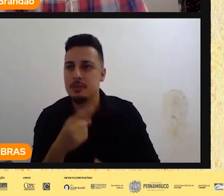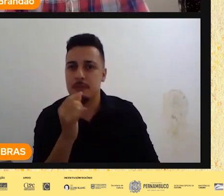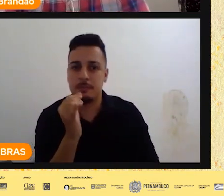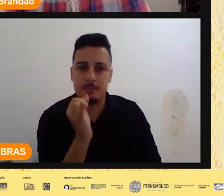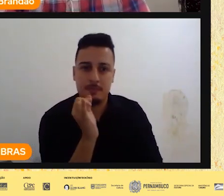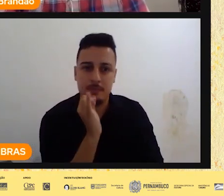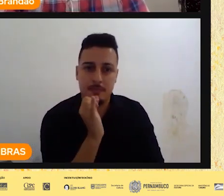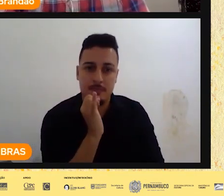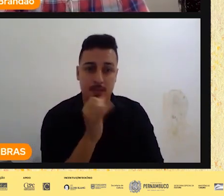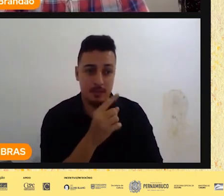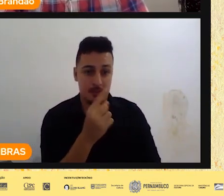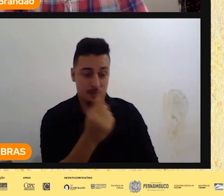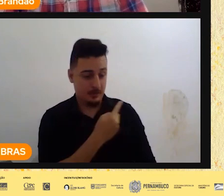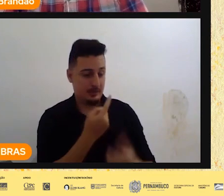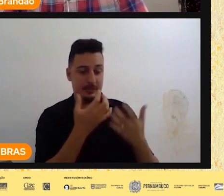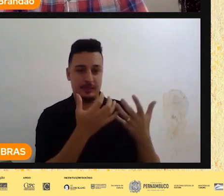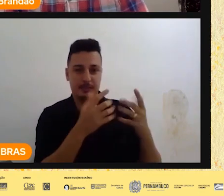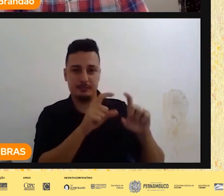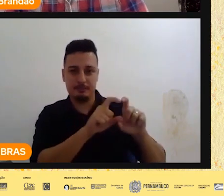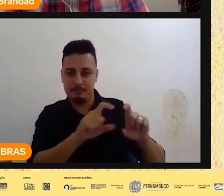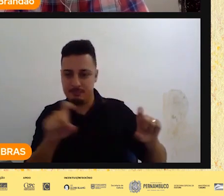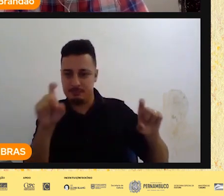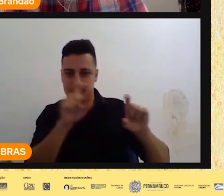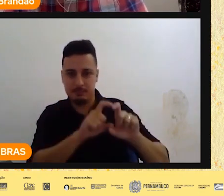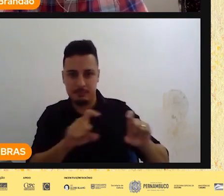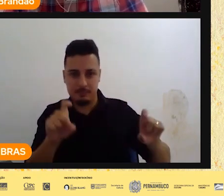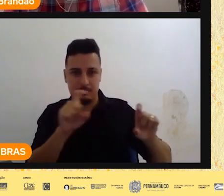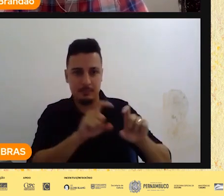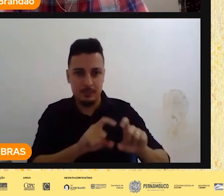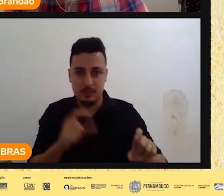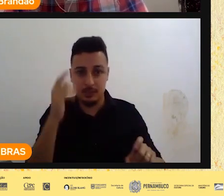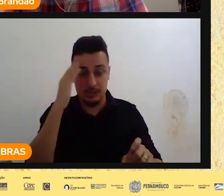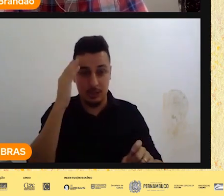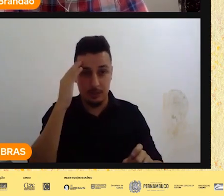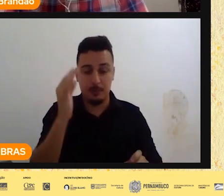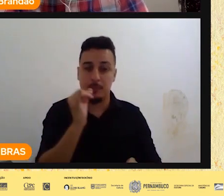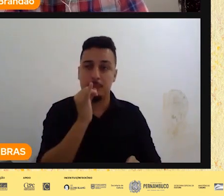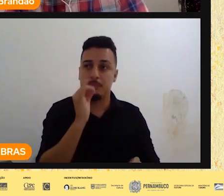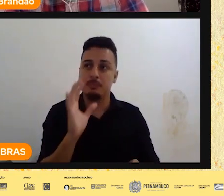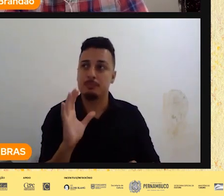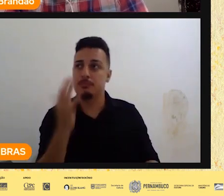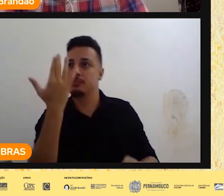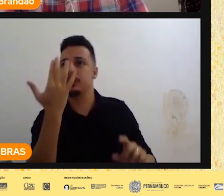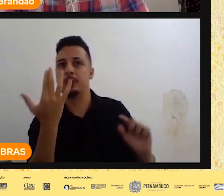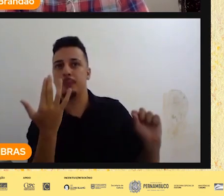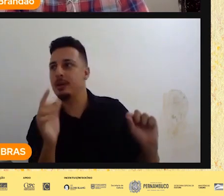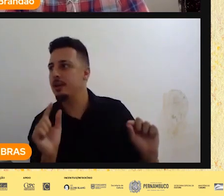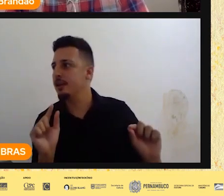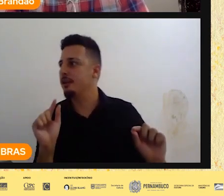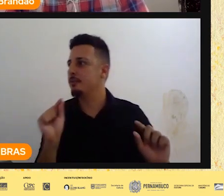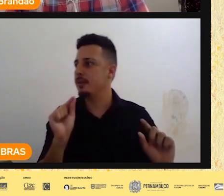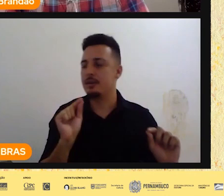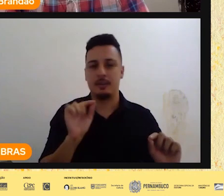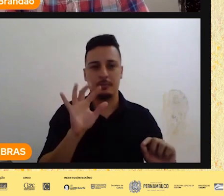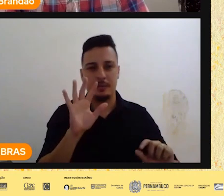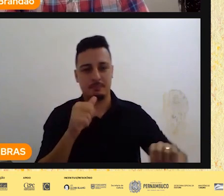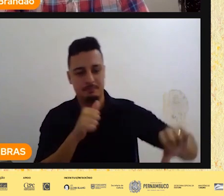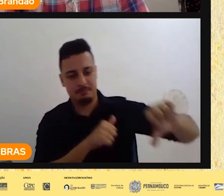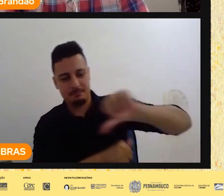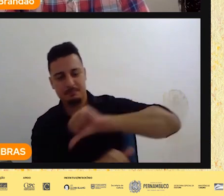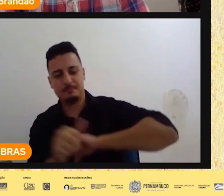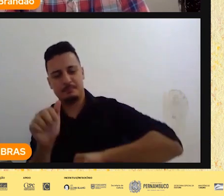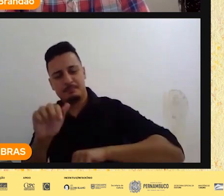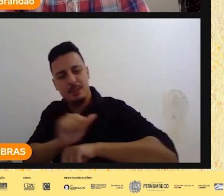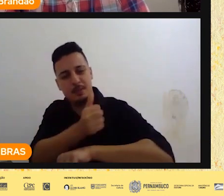tem uma linha narrativa, mas sabe um pouco do que vai acontecer nas cenas, mas ele vai mudando, assim, ele vai adaptando, e